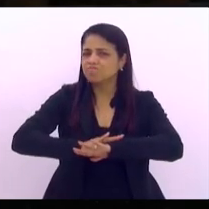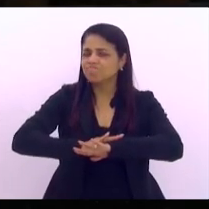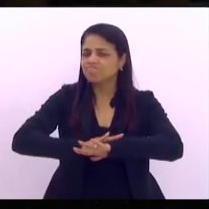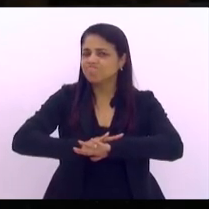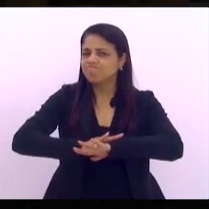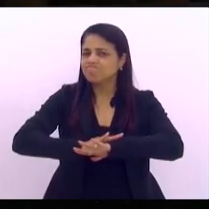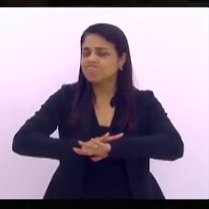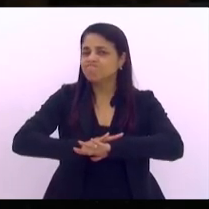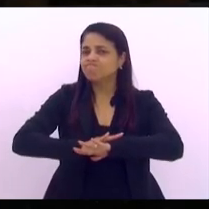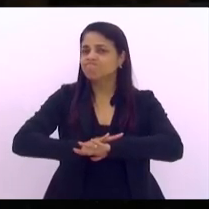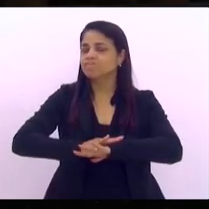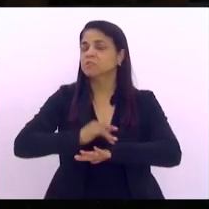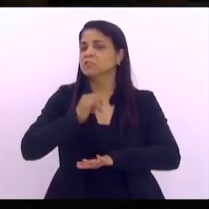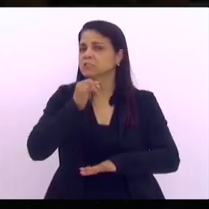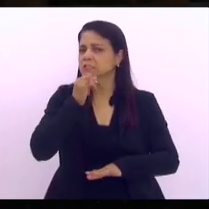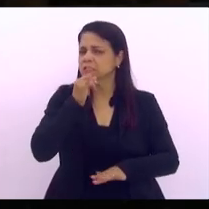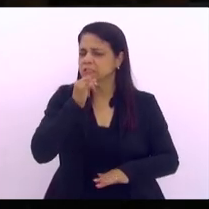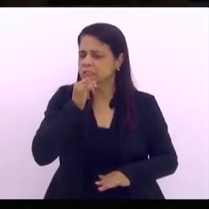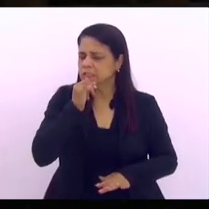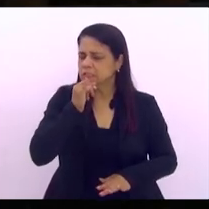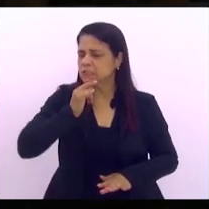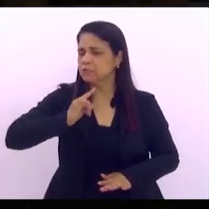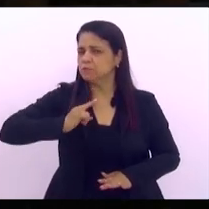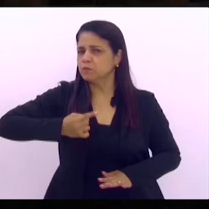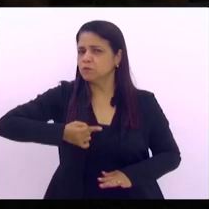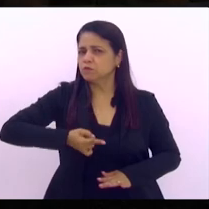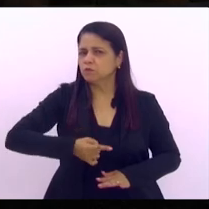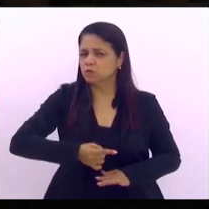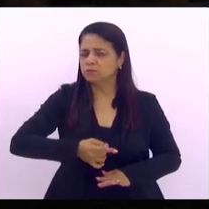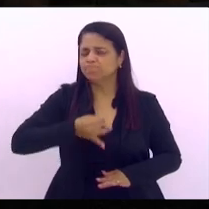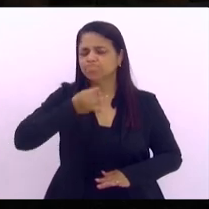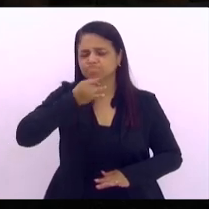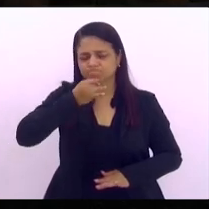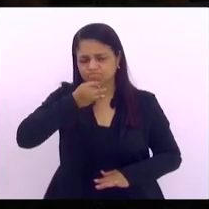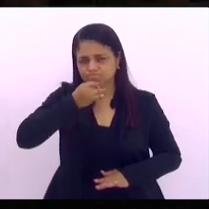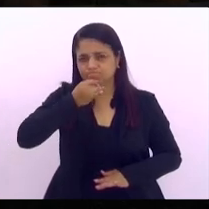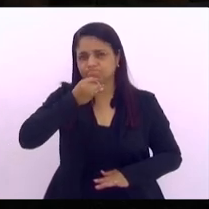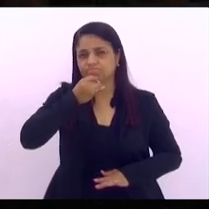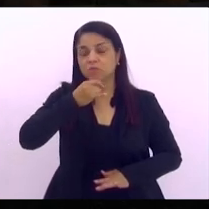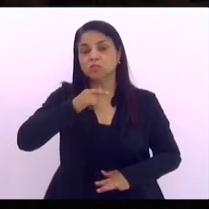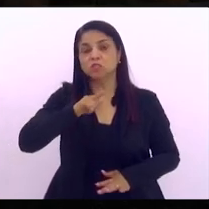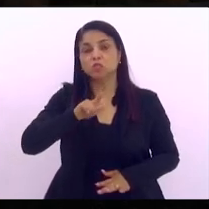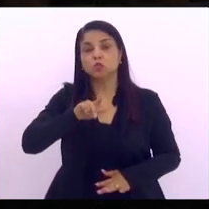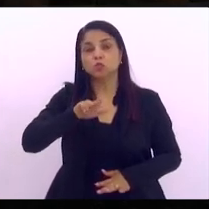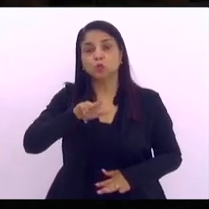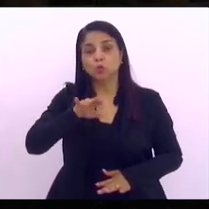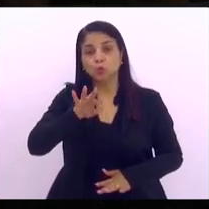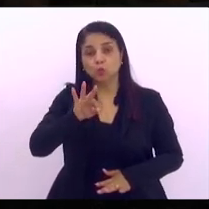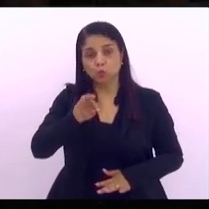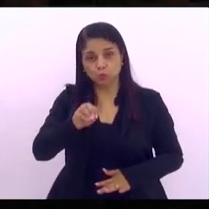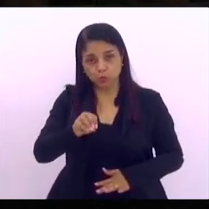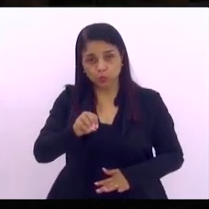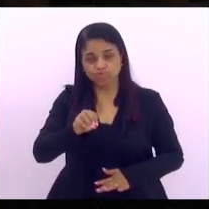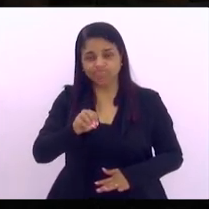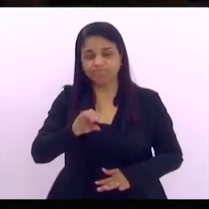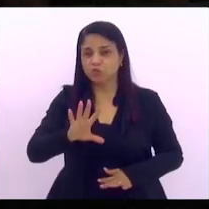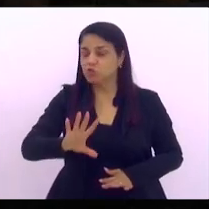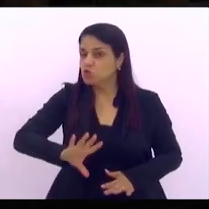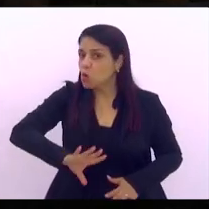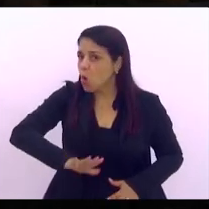profundo pesar, o momento é de luto, o momento é de